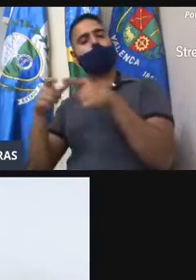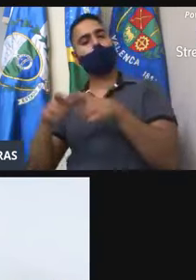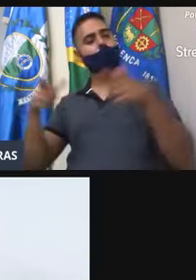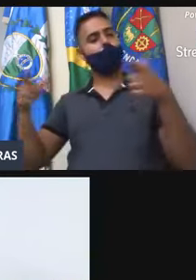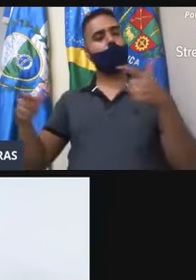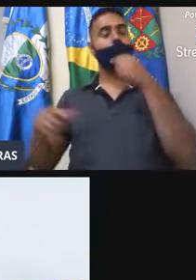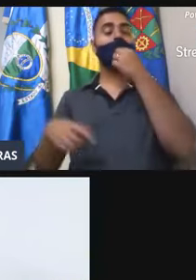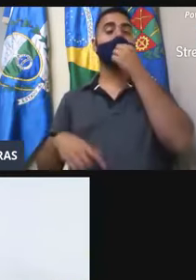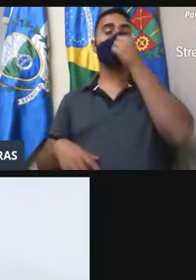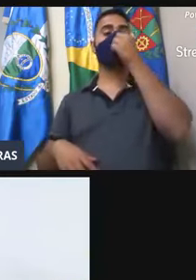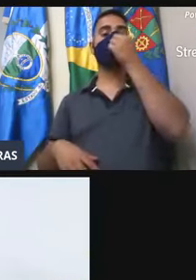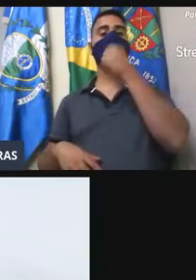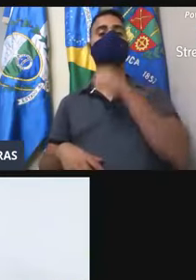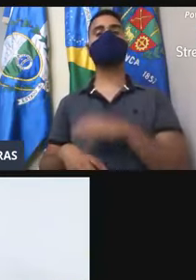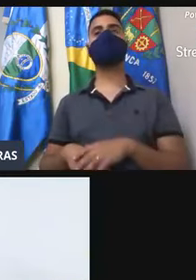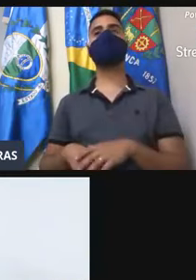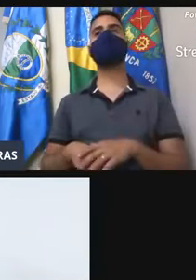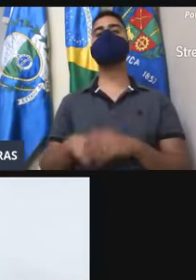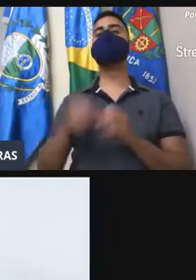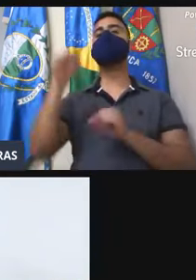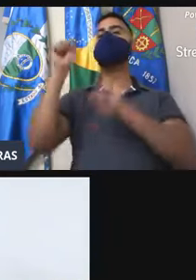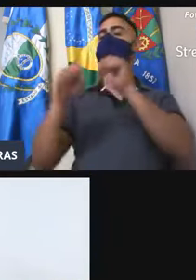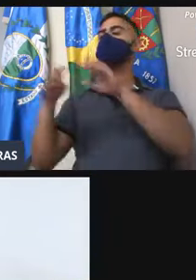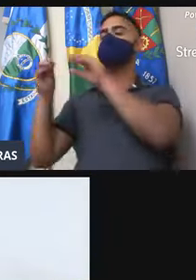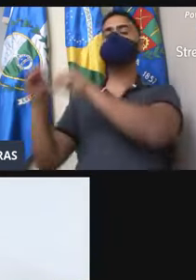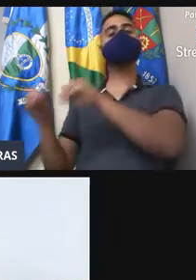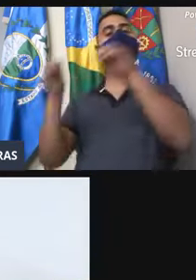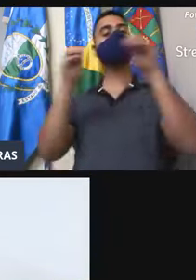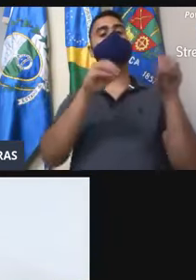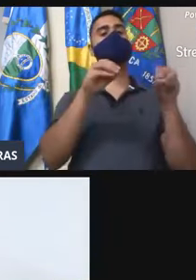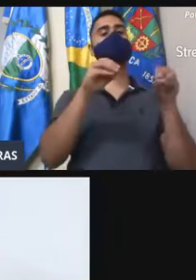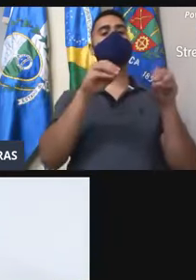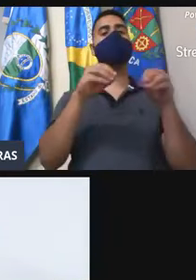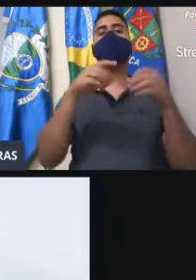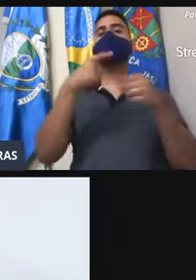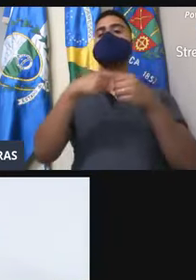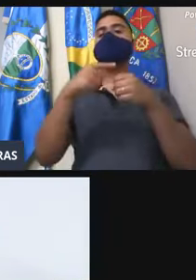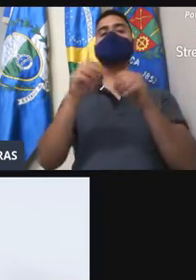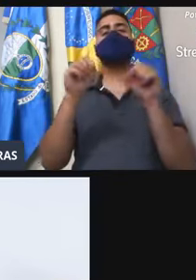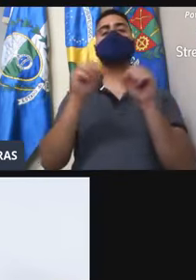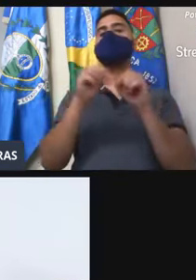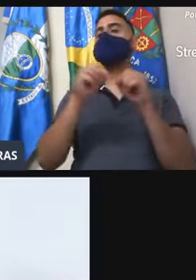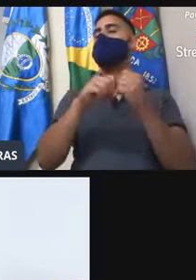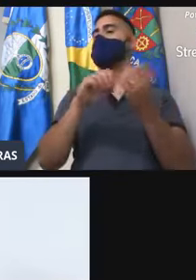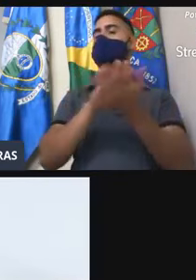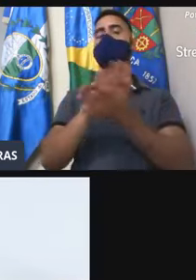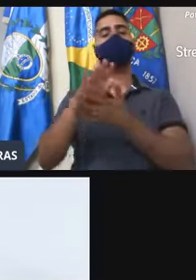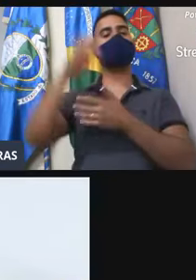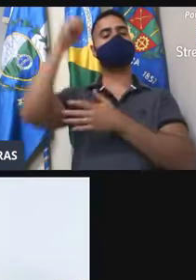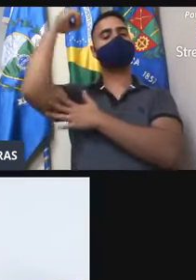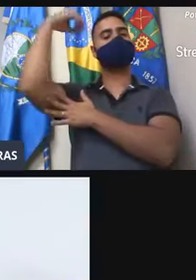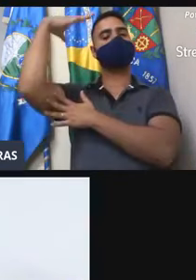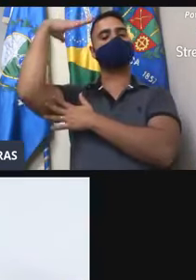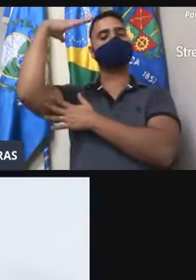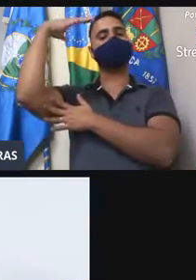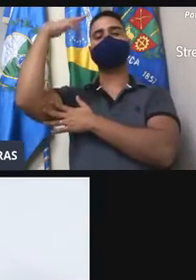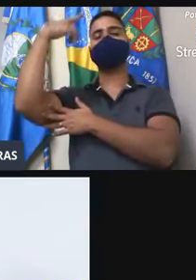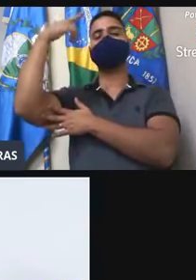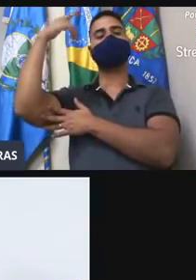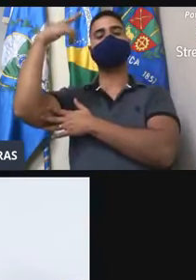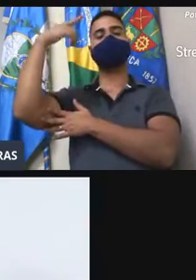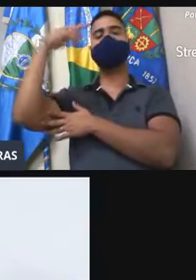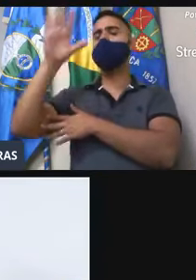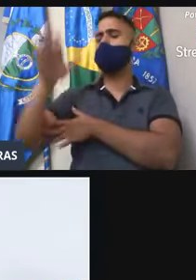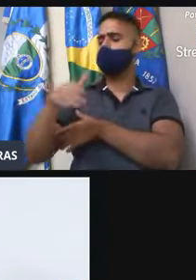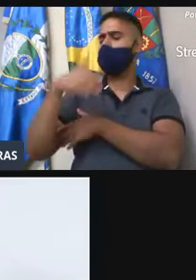Ou seja, aumentou, a empresa foi para lá e o município não providenciou a iluminação pública naquela área. Ia